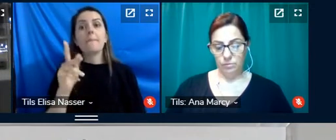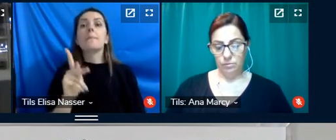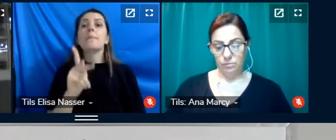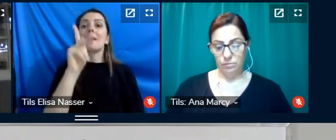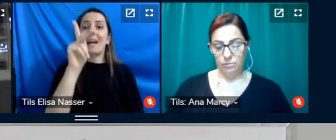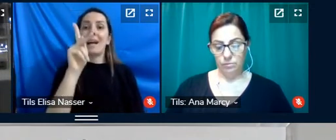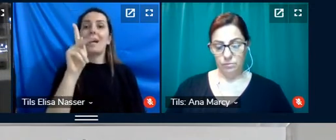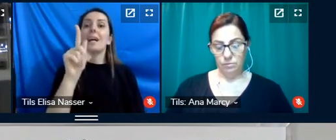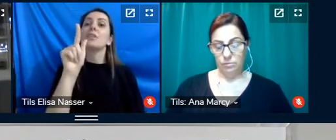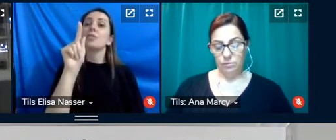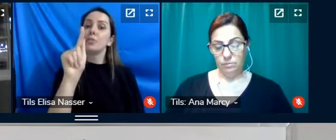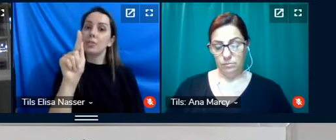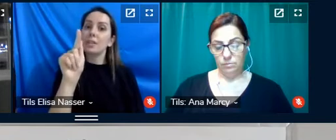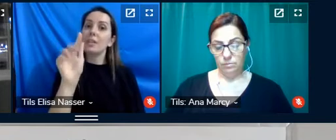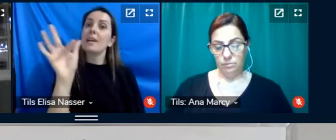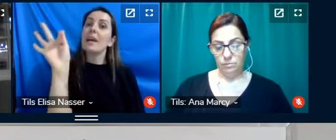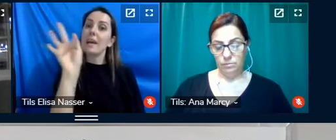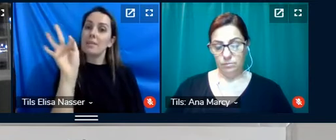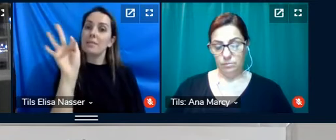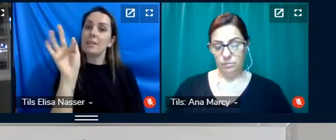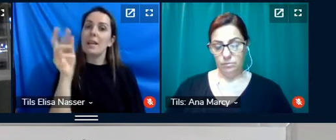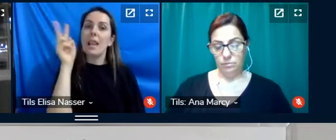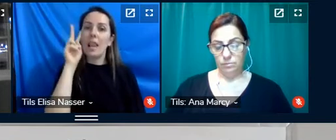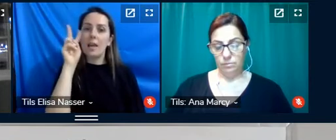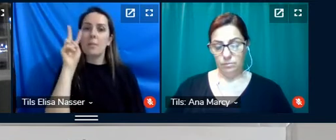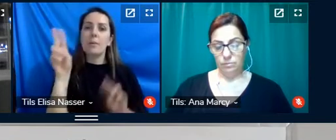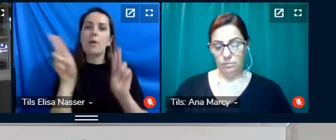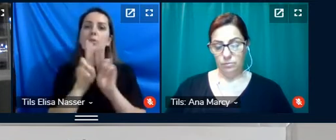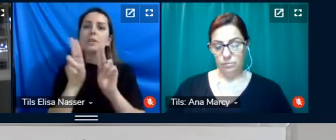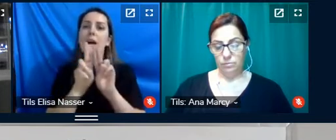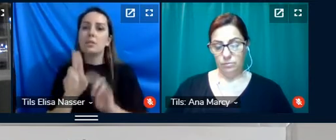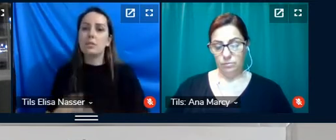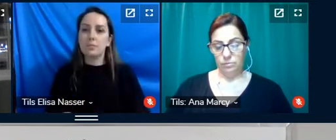KGF. Não esqueçam nunca a unidade.